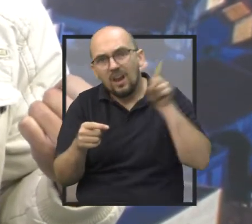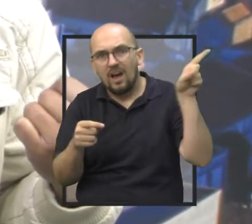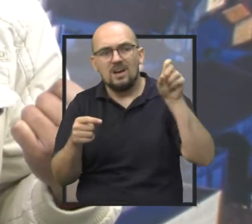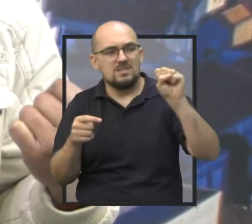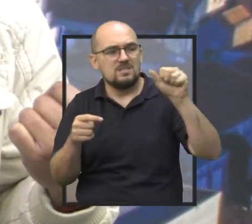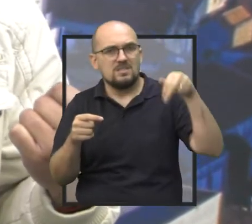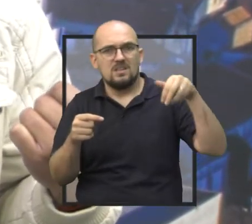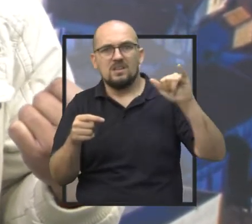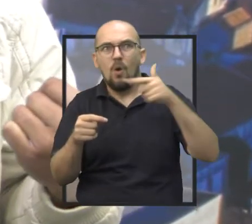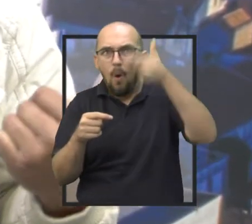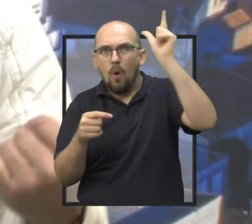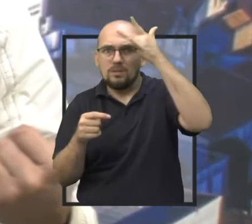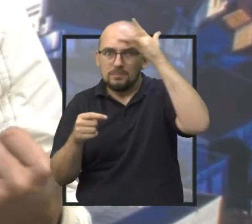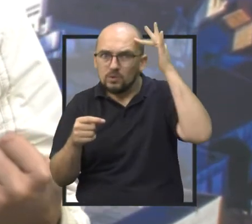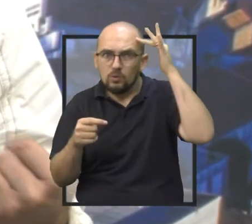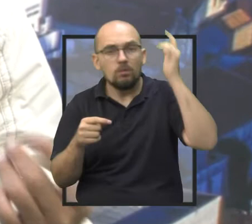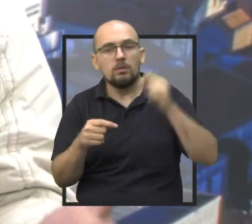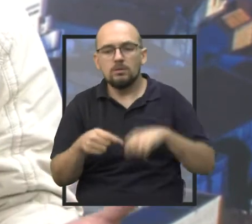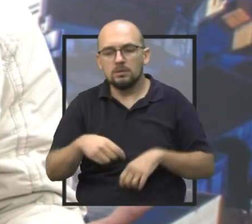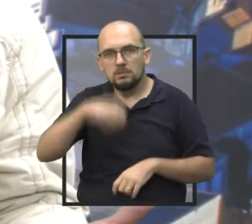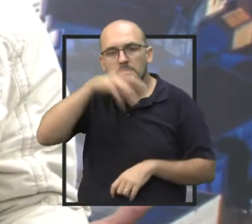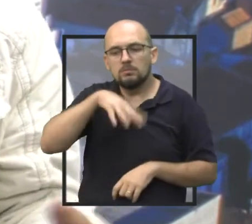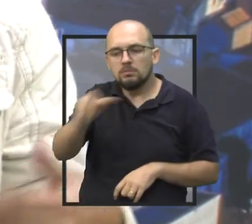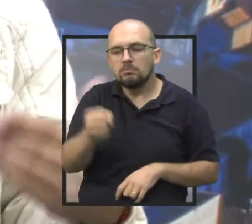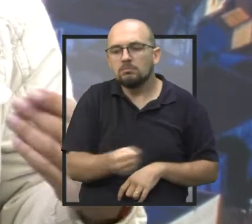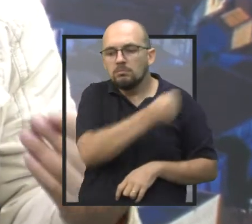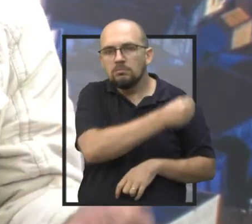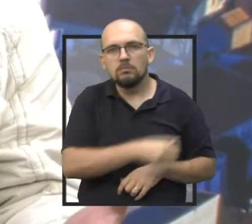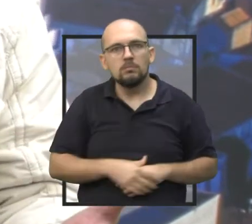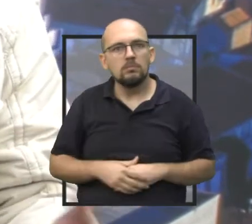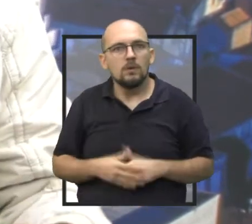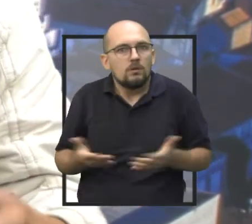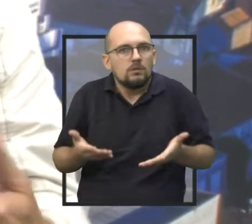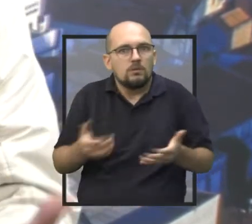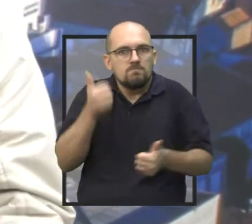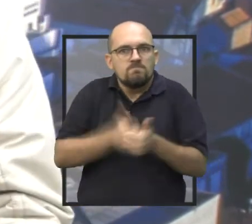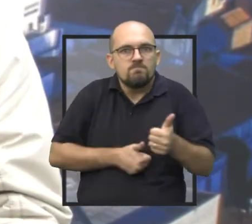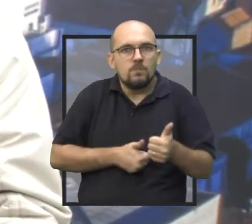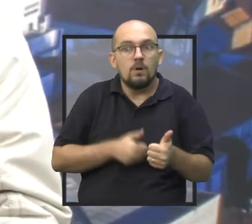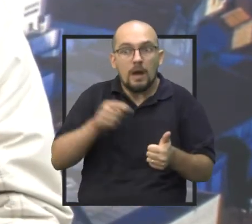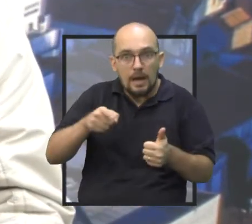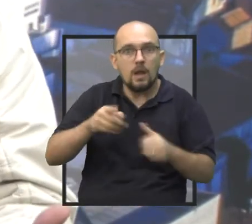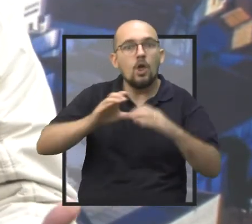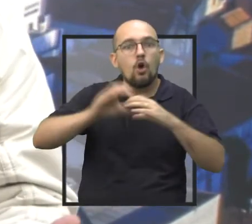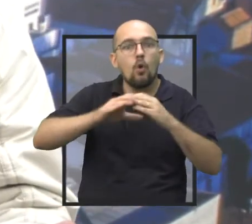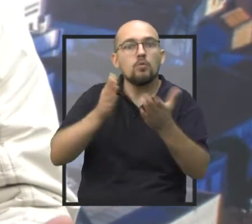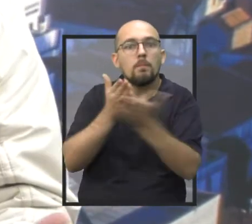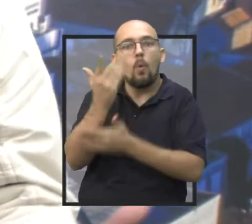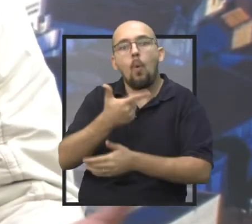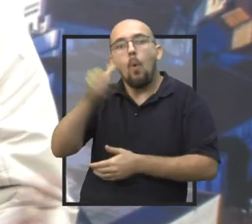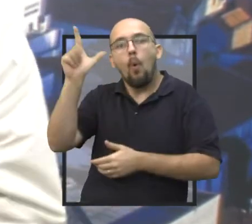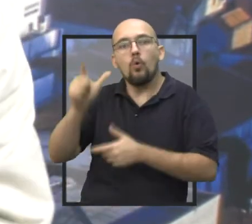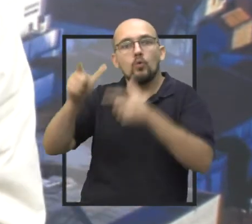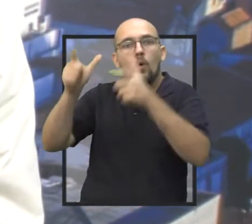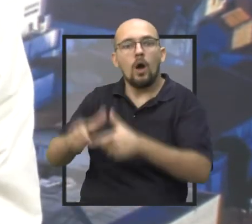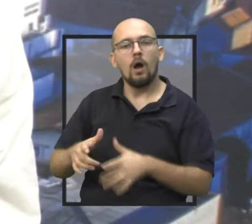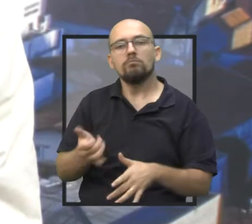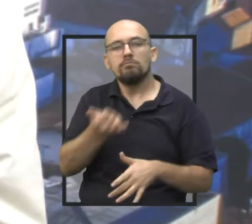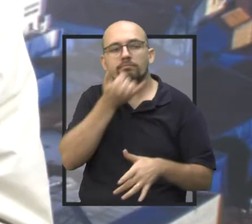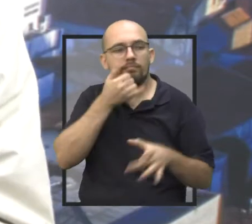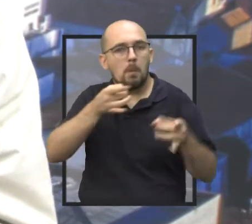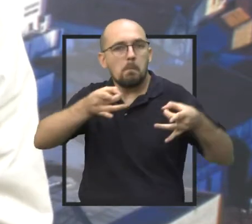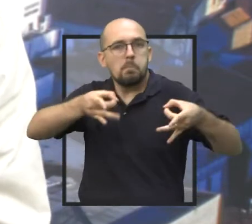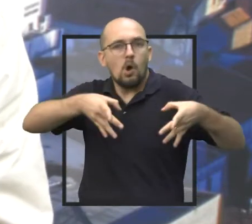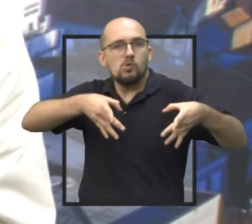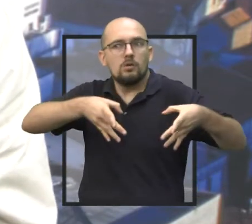E ela não fez isso. Ele prestou concurso numa cidade vizinha, está trabalhando em outro lugar, pediu exoneração e hoje falta em 2 lugares. Não é